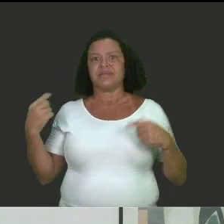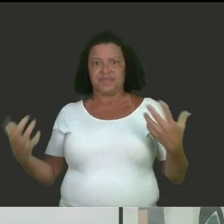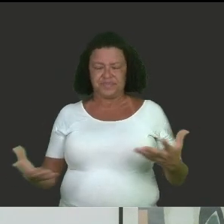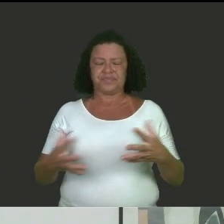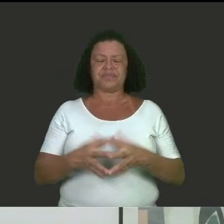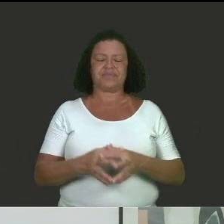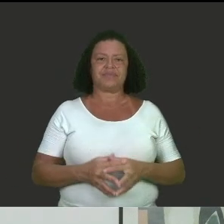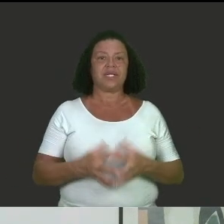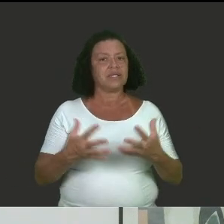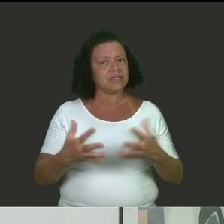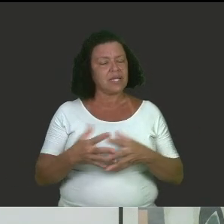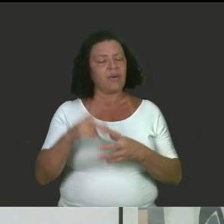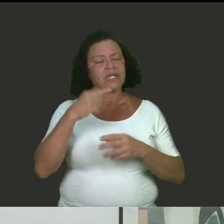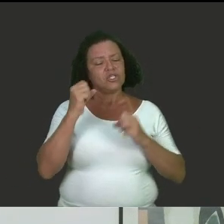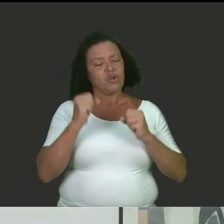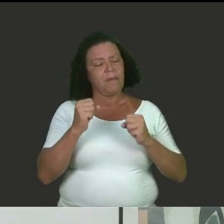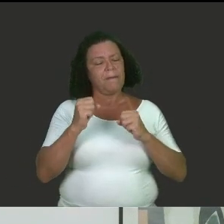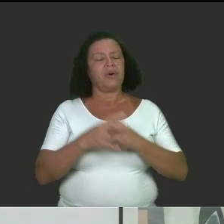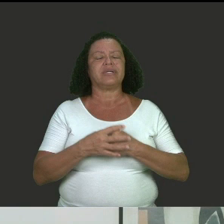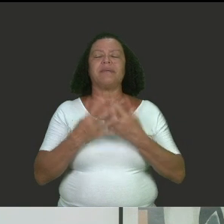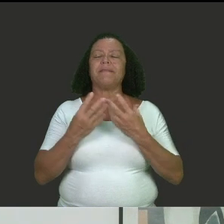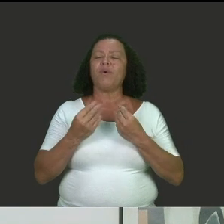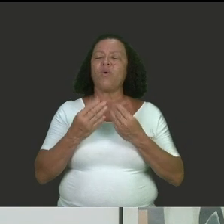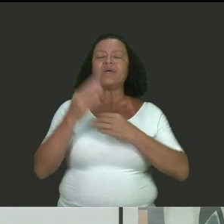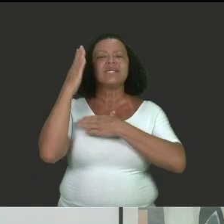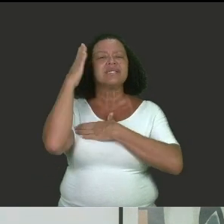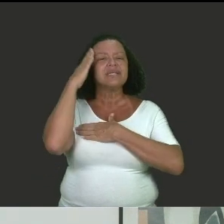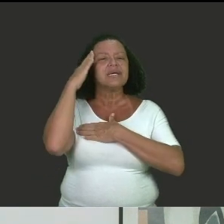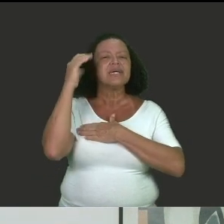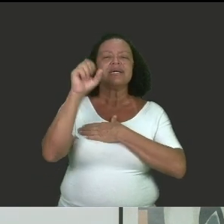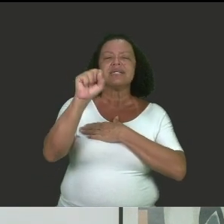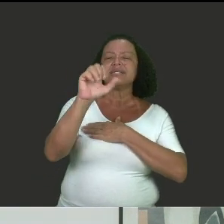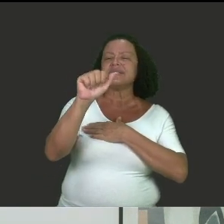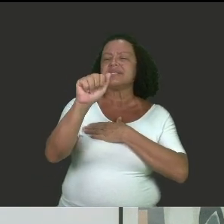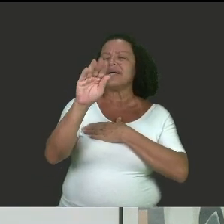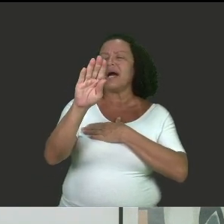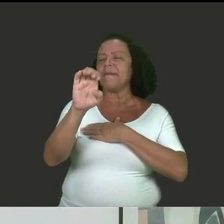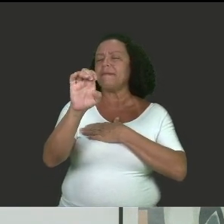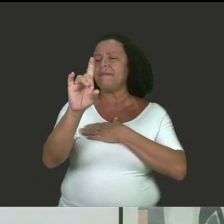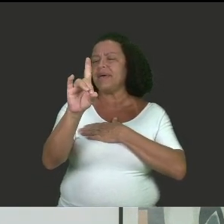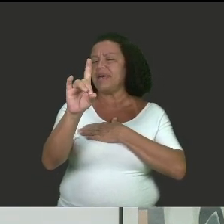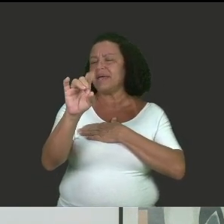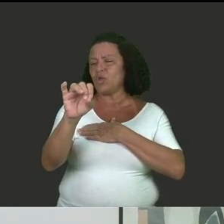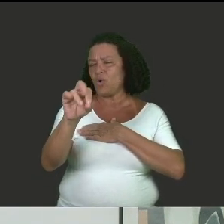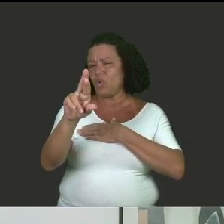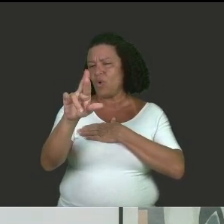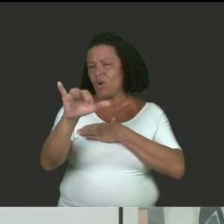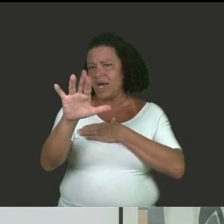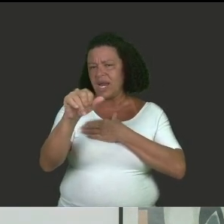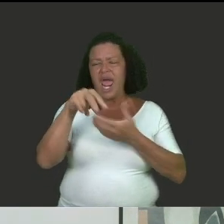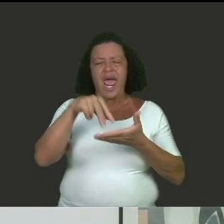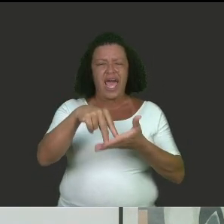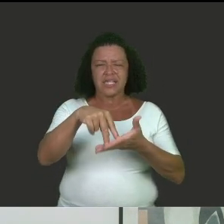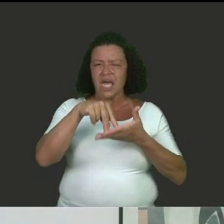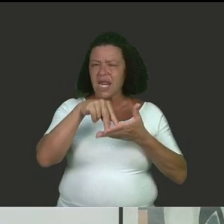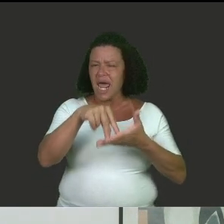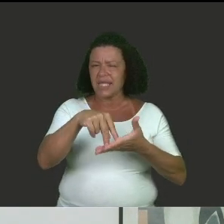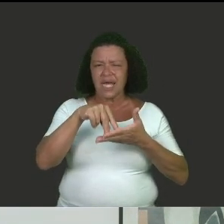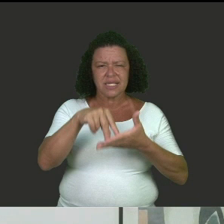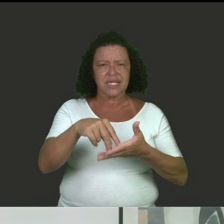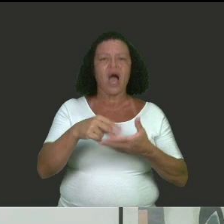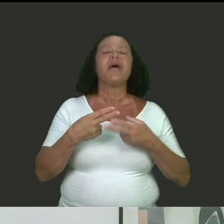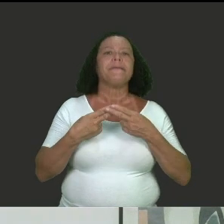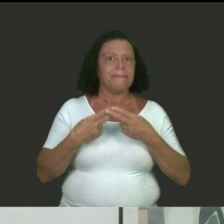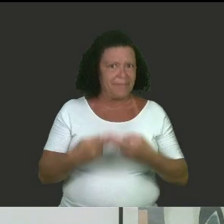Então, que a gente possa ter muita sabedoria, muita resignação e muita resiliência